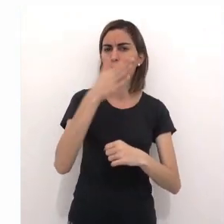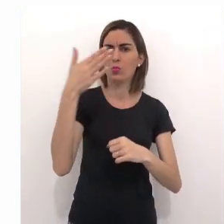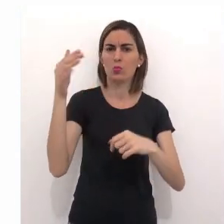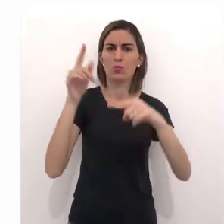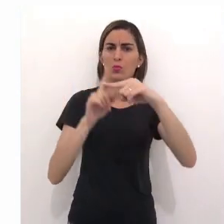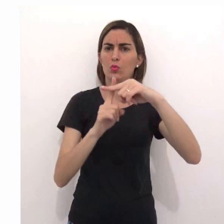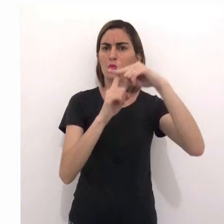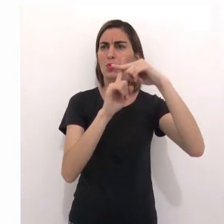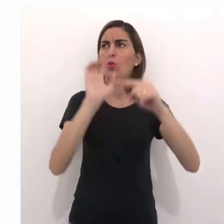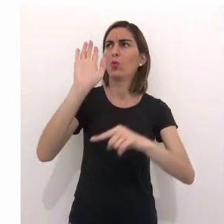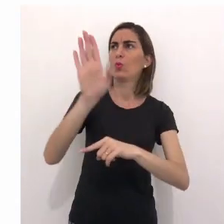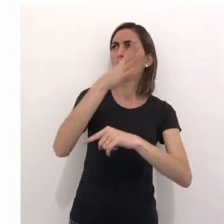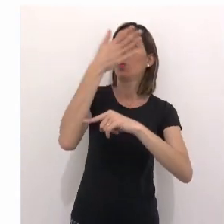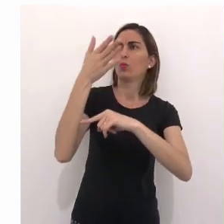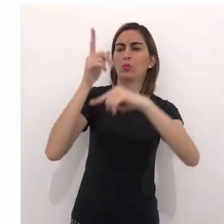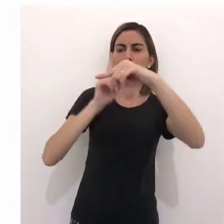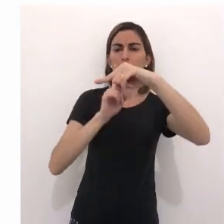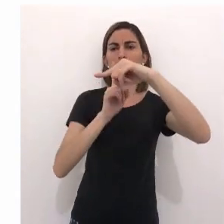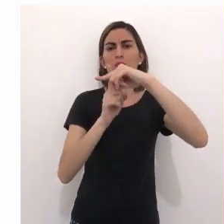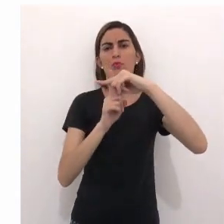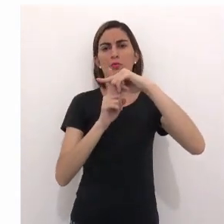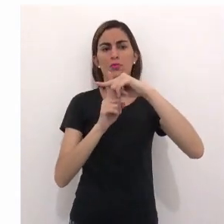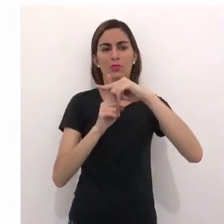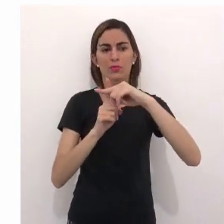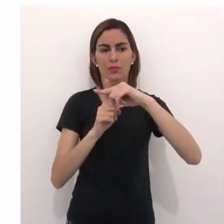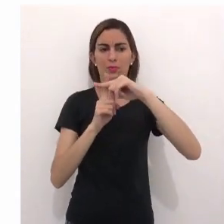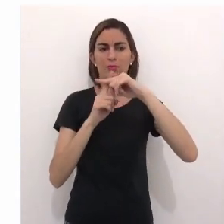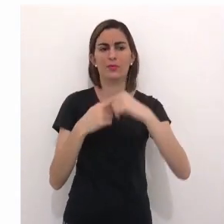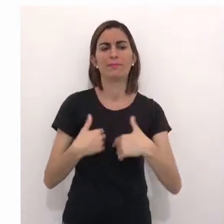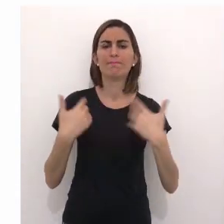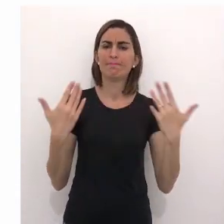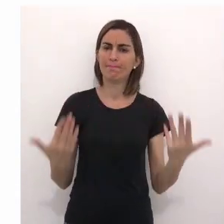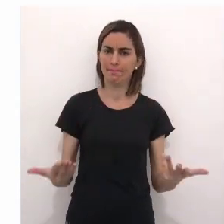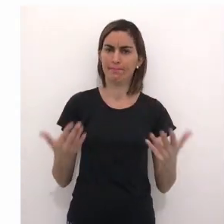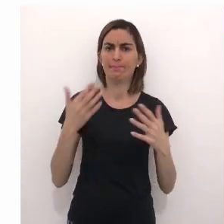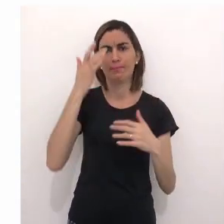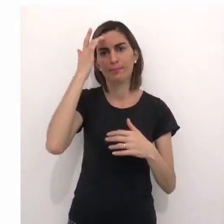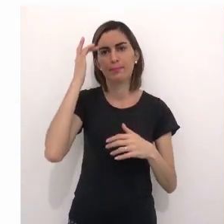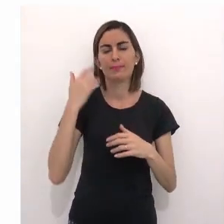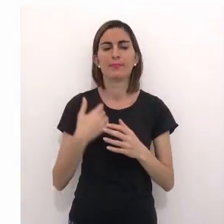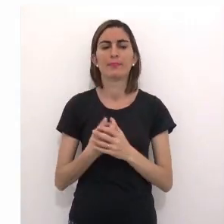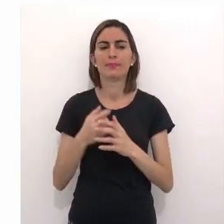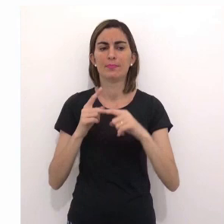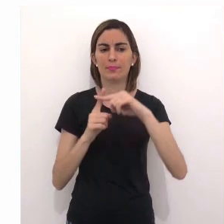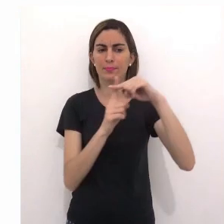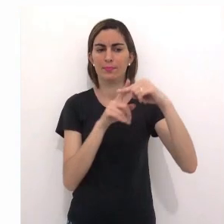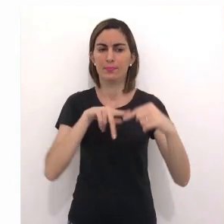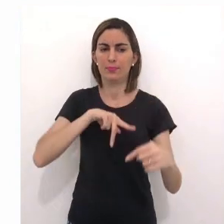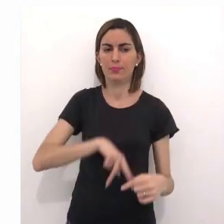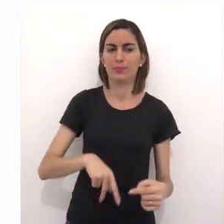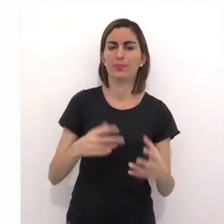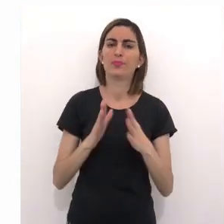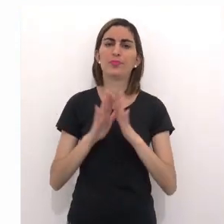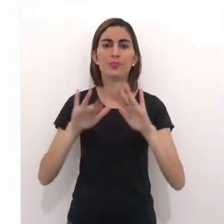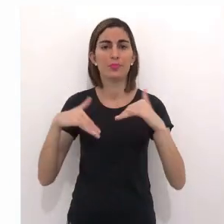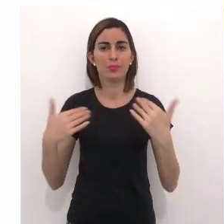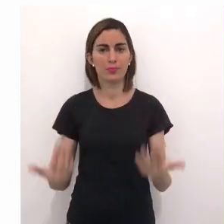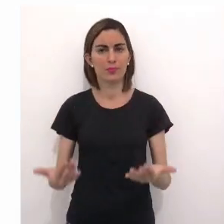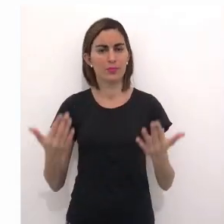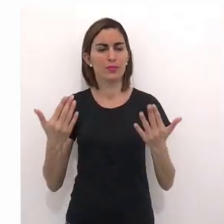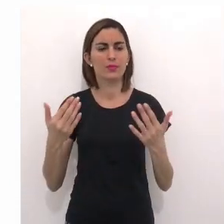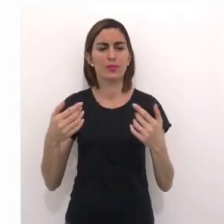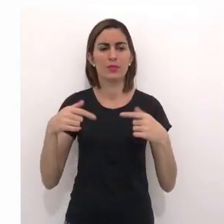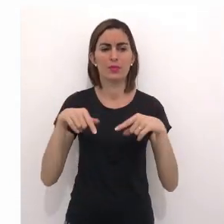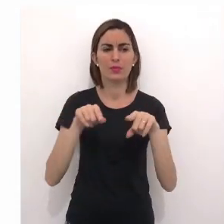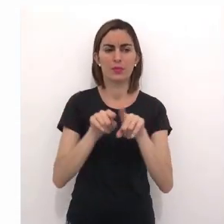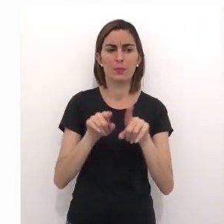suas velas. Dom Manuel I, então rei de Portugal, era também